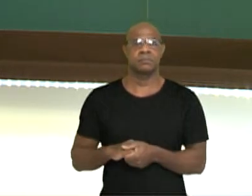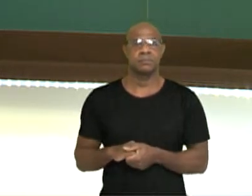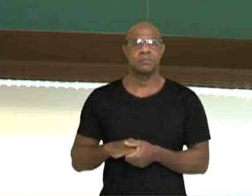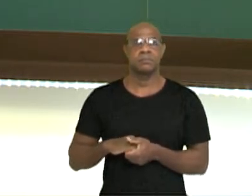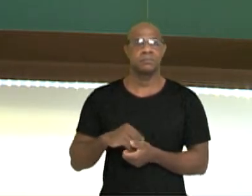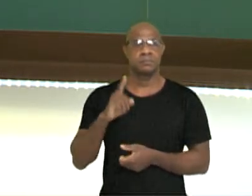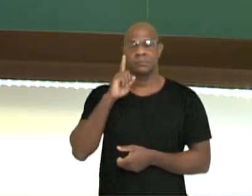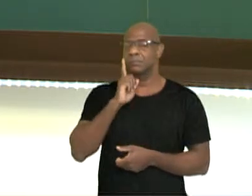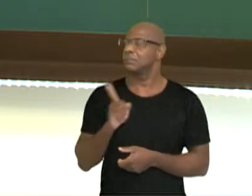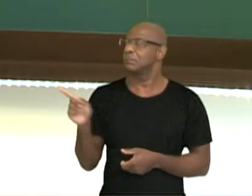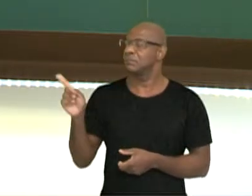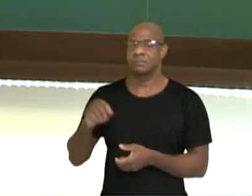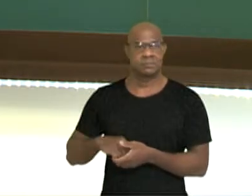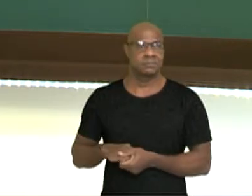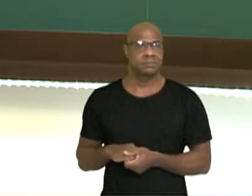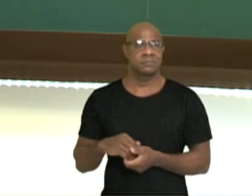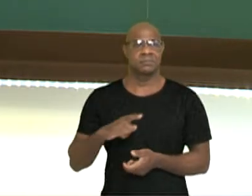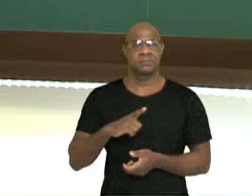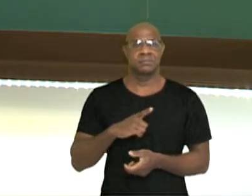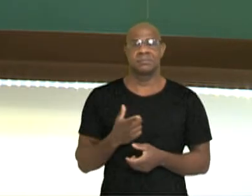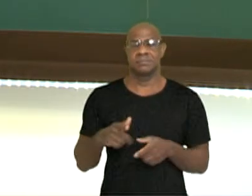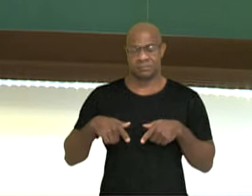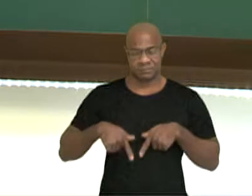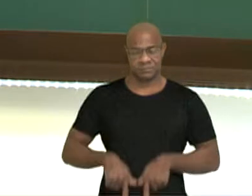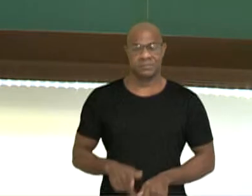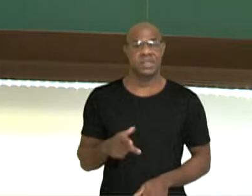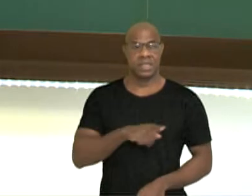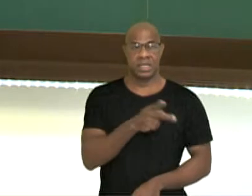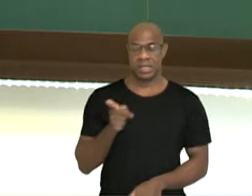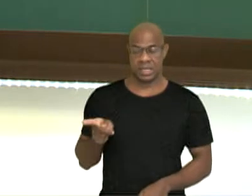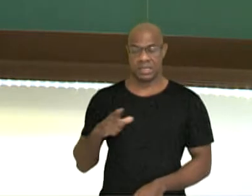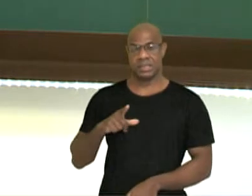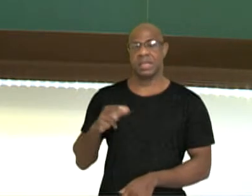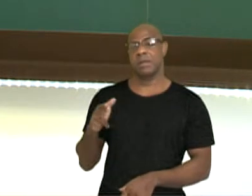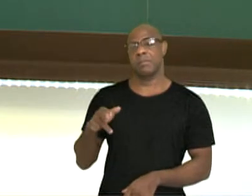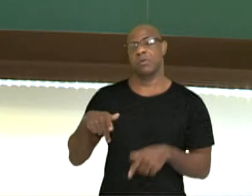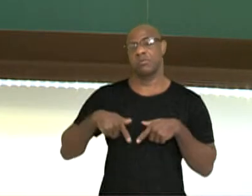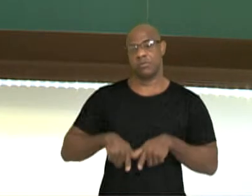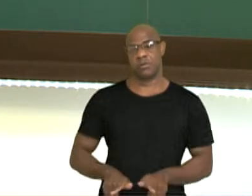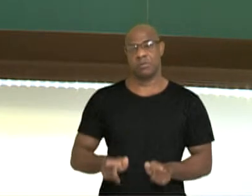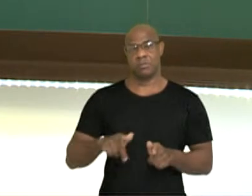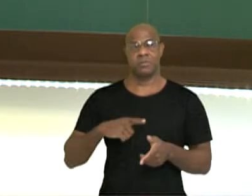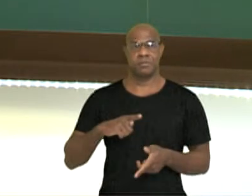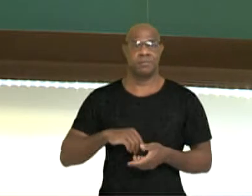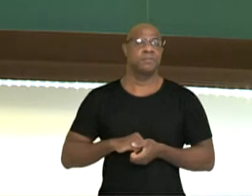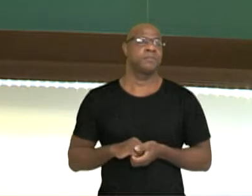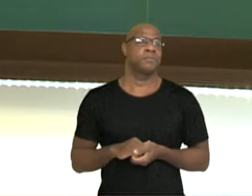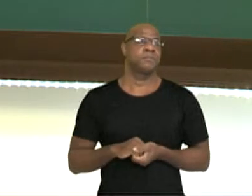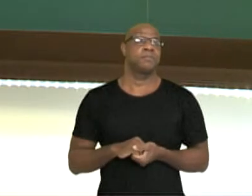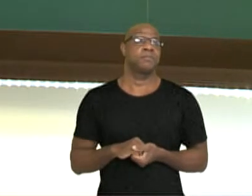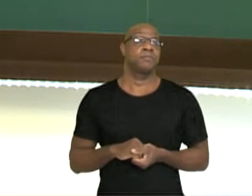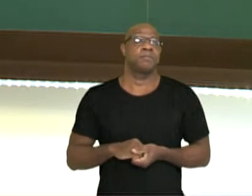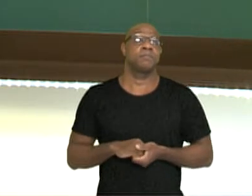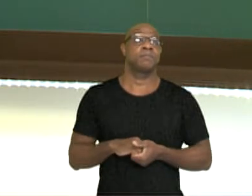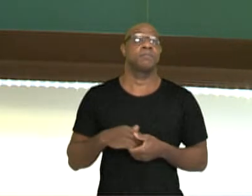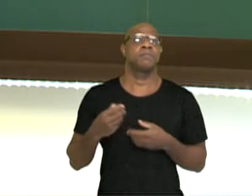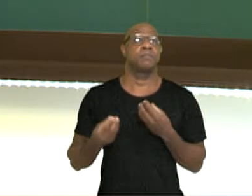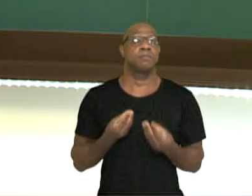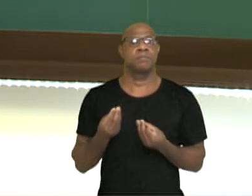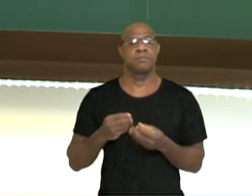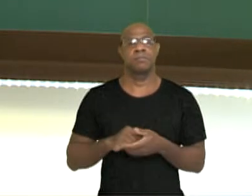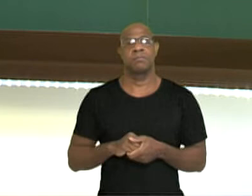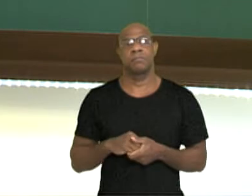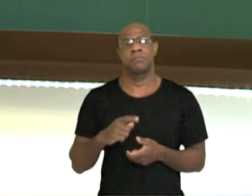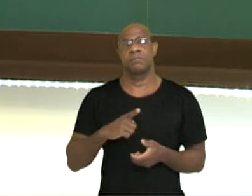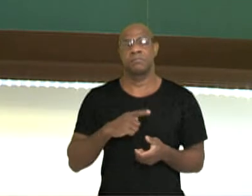uma irmã que são twins, são gêmeos. Tranquilo? Moleza? Ótimo. E assim a gente vai